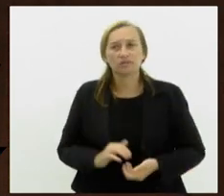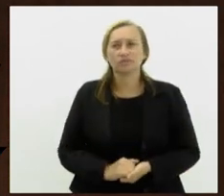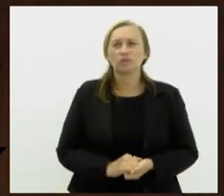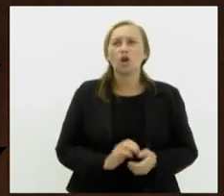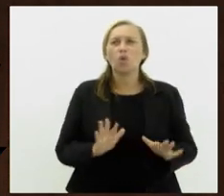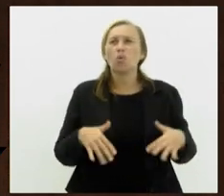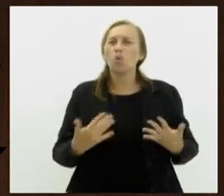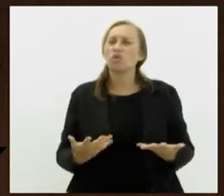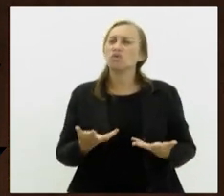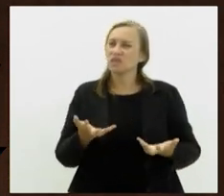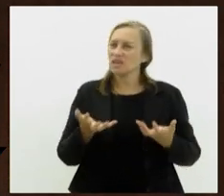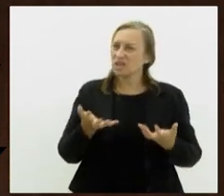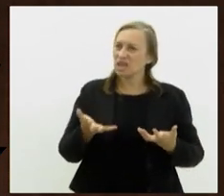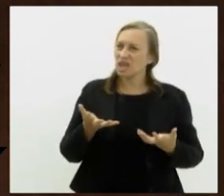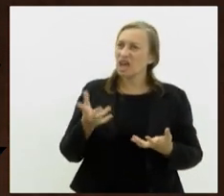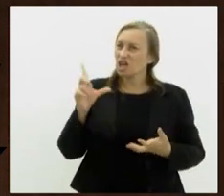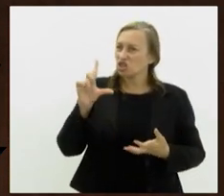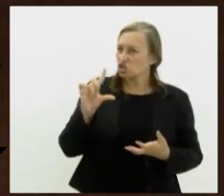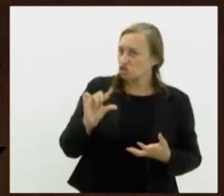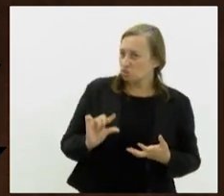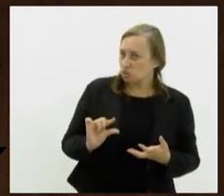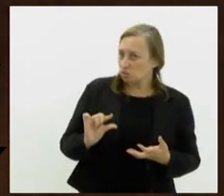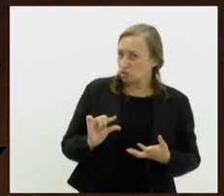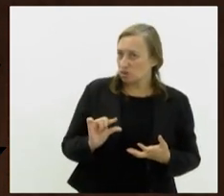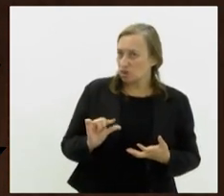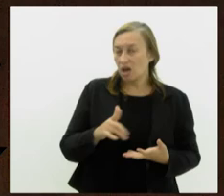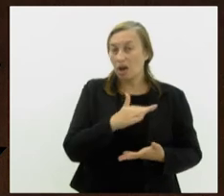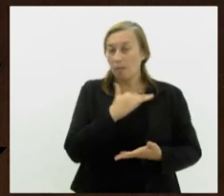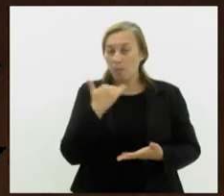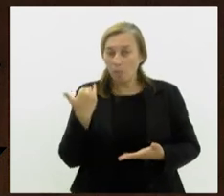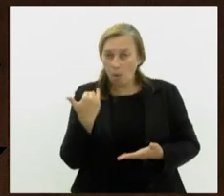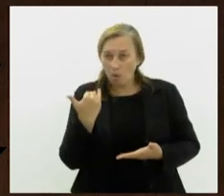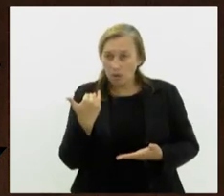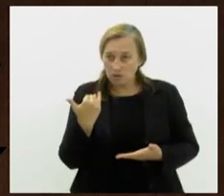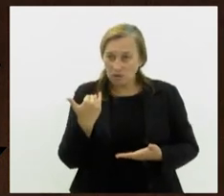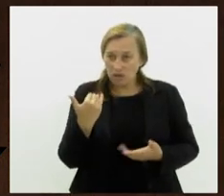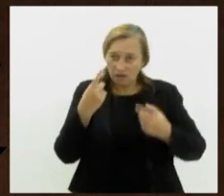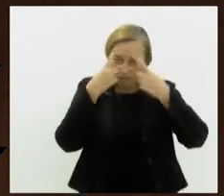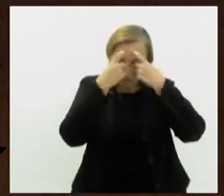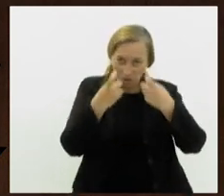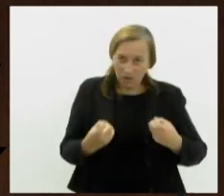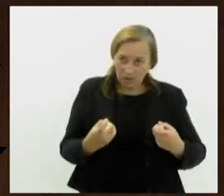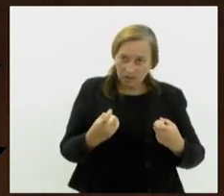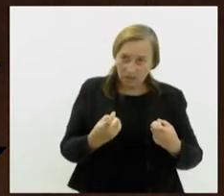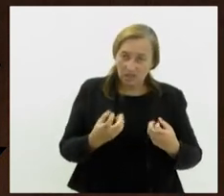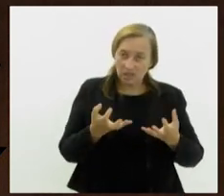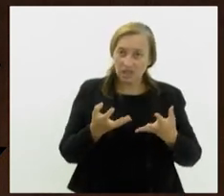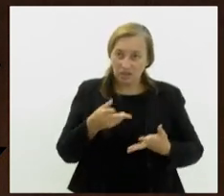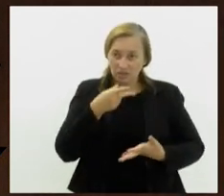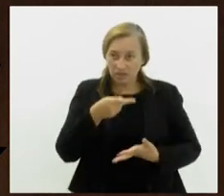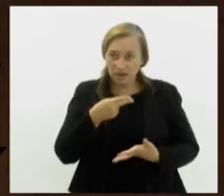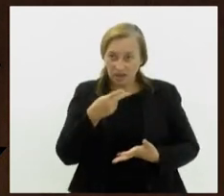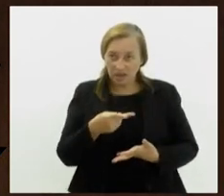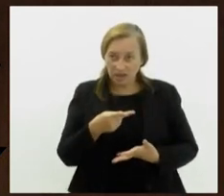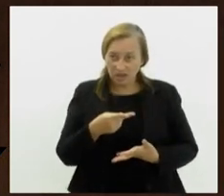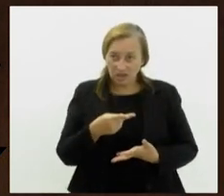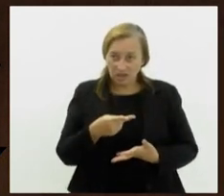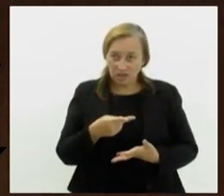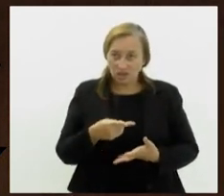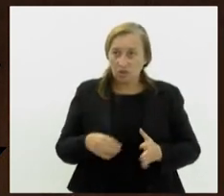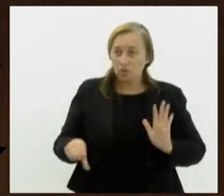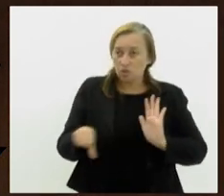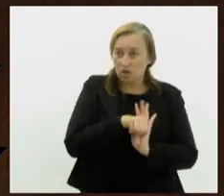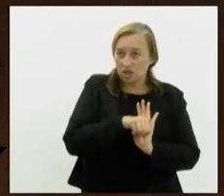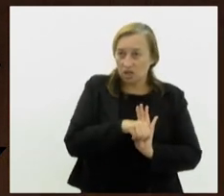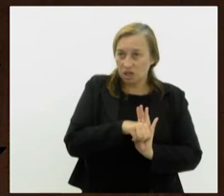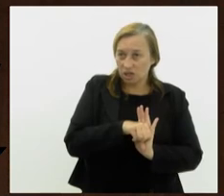quando você quer reduzir a mortandade, a brutalidade, e querer dizer que o crime